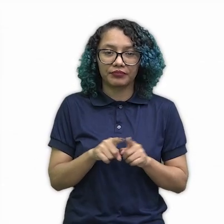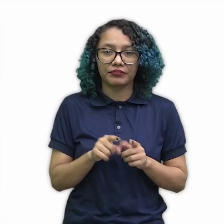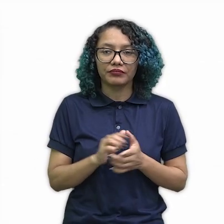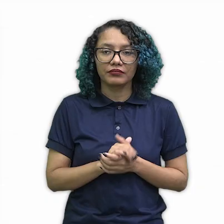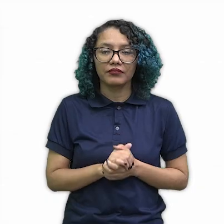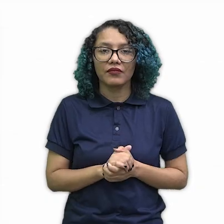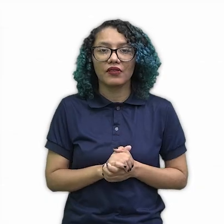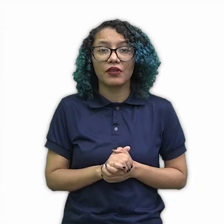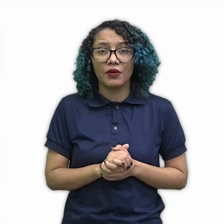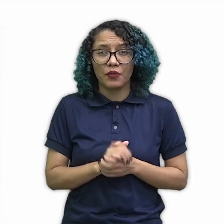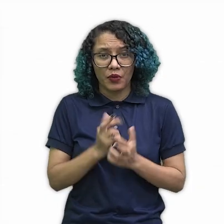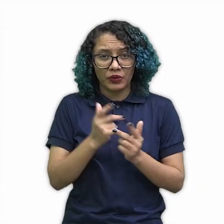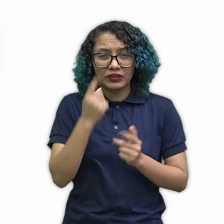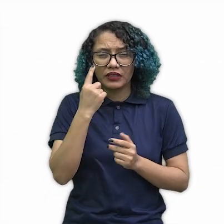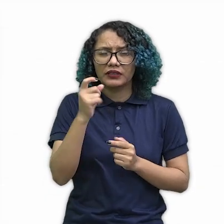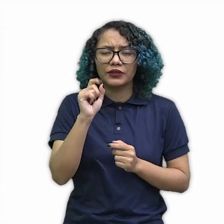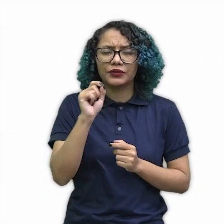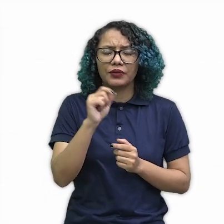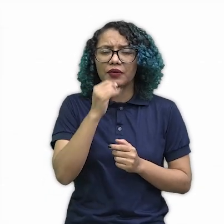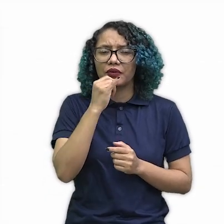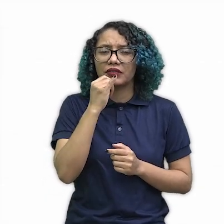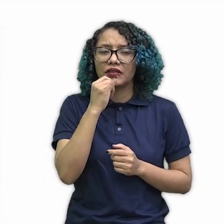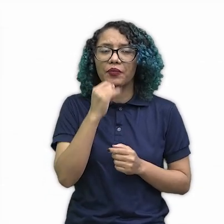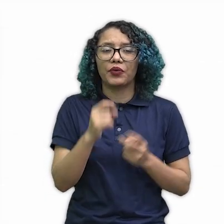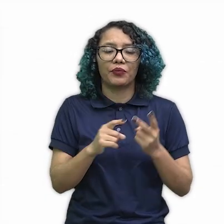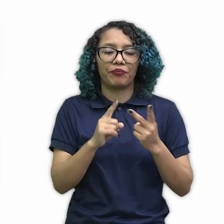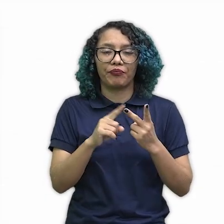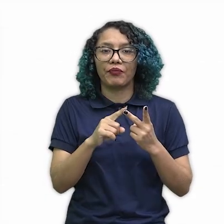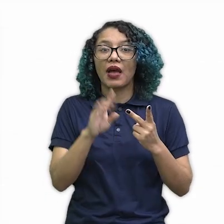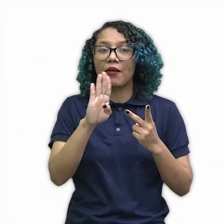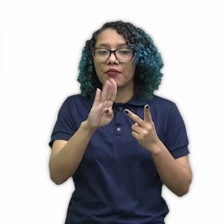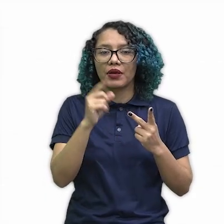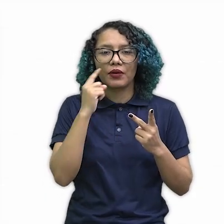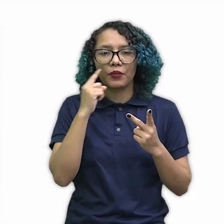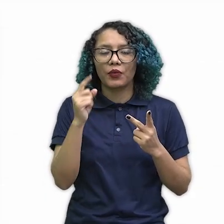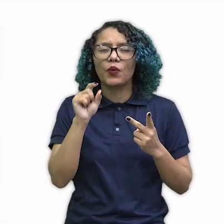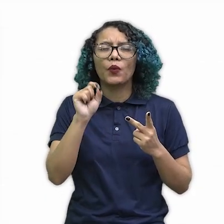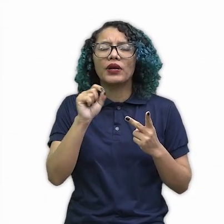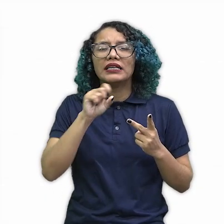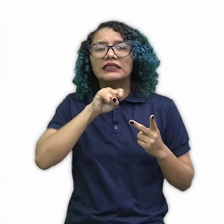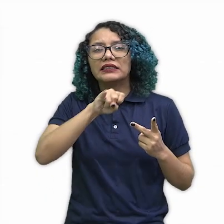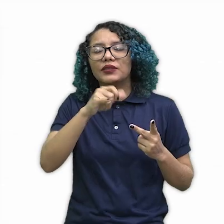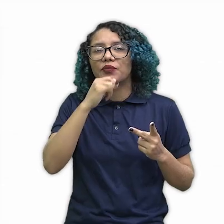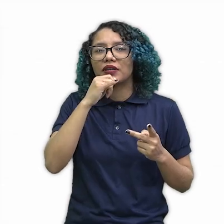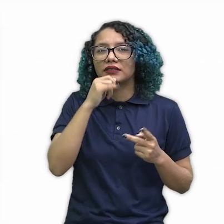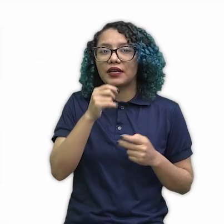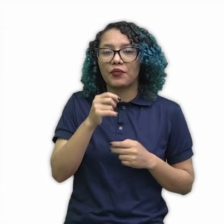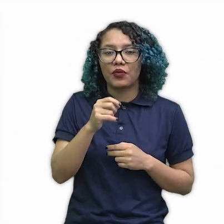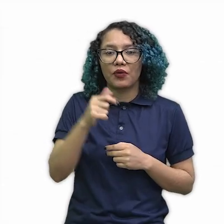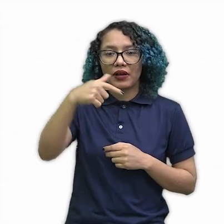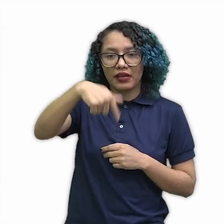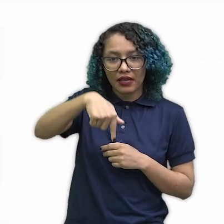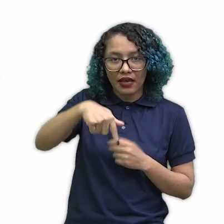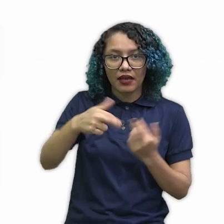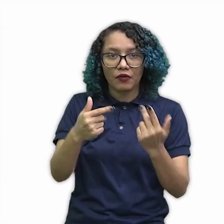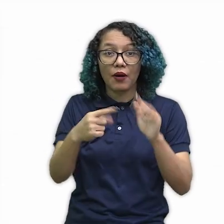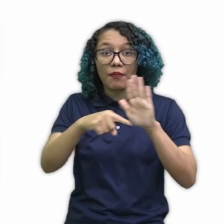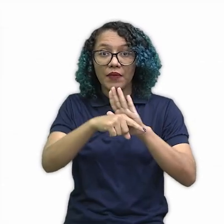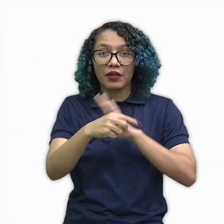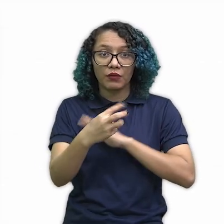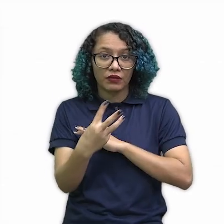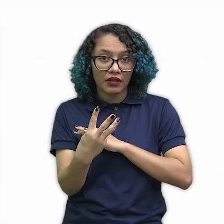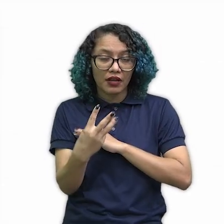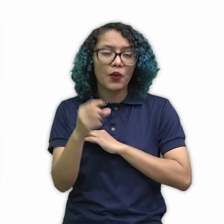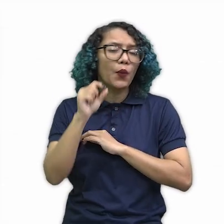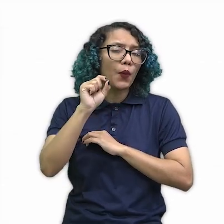né? Porque, por exemplo, nós temos aí o exemplo da letra B. Se a nossa razão for negativa, por exemplo, aí, ó, Q igual a